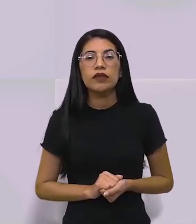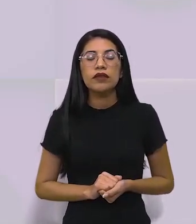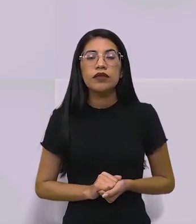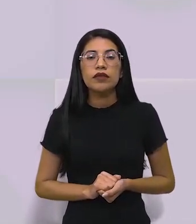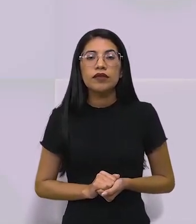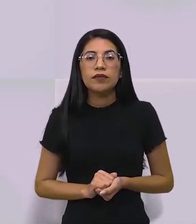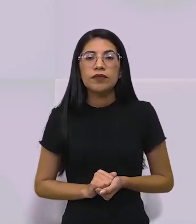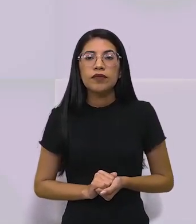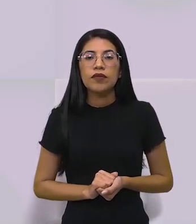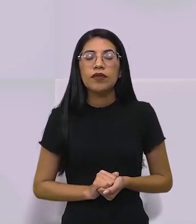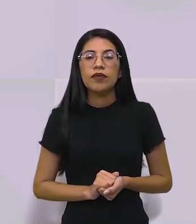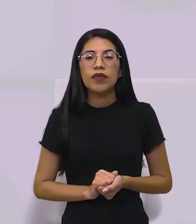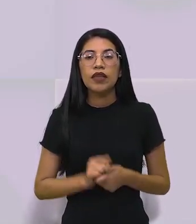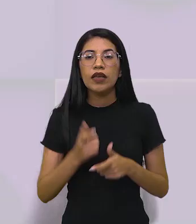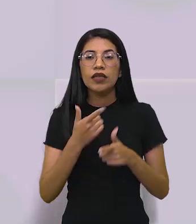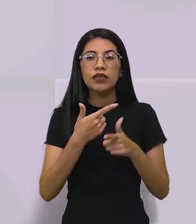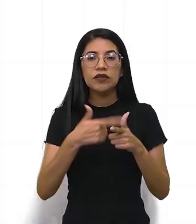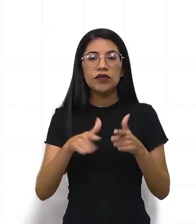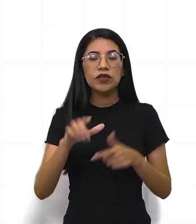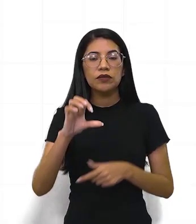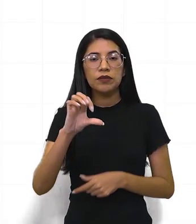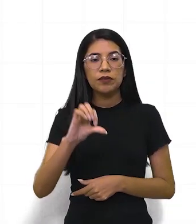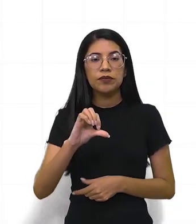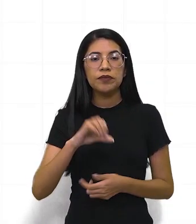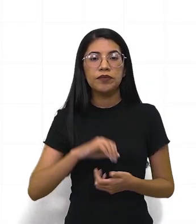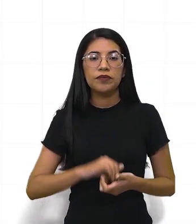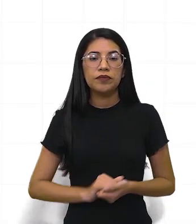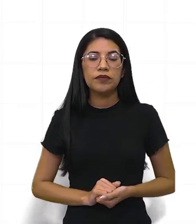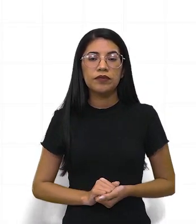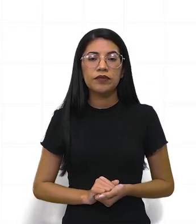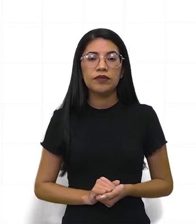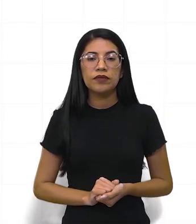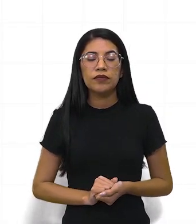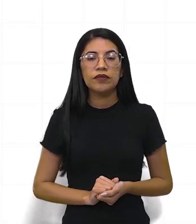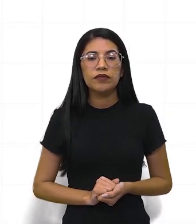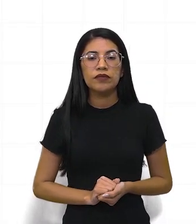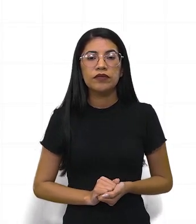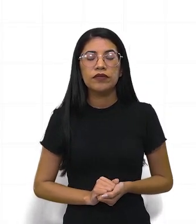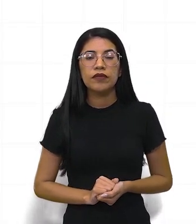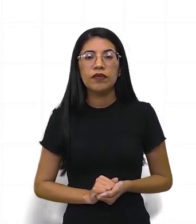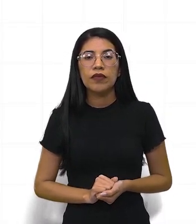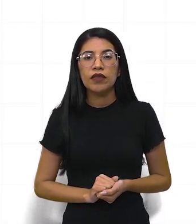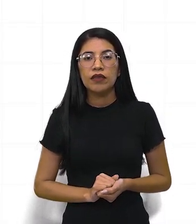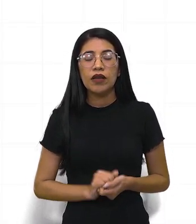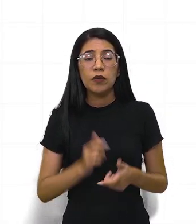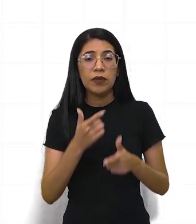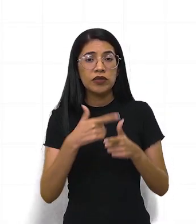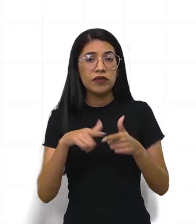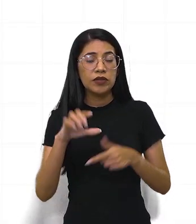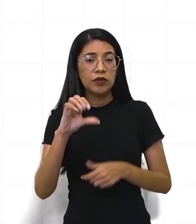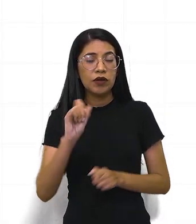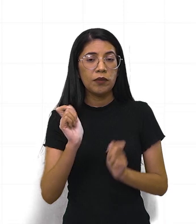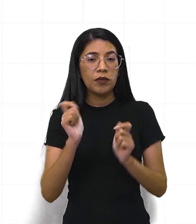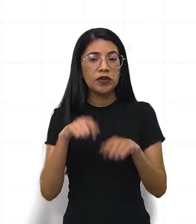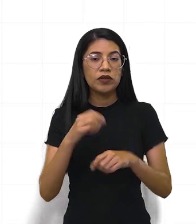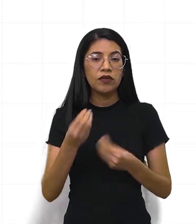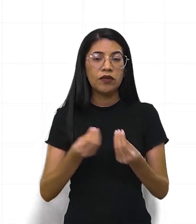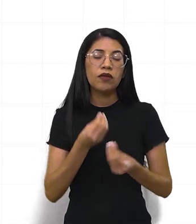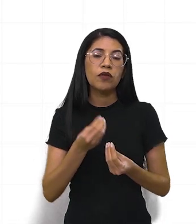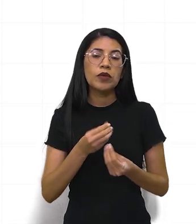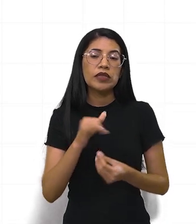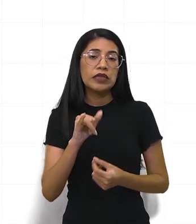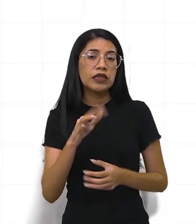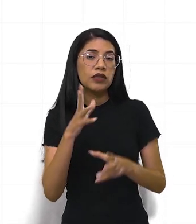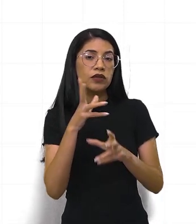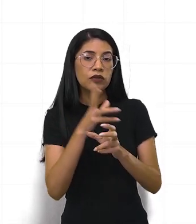divisível por 9. Observem aí na nossa cartela. Se a soma dos algarismos de um número é divisível por